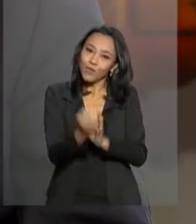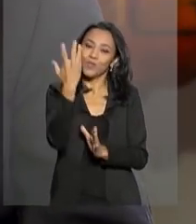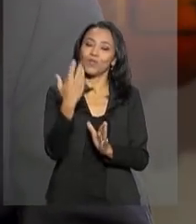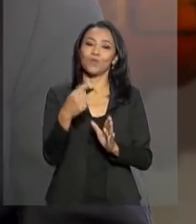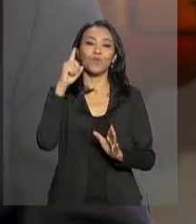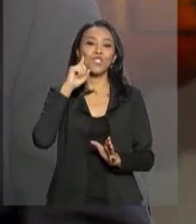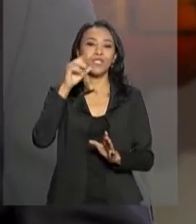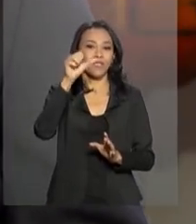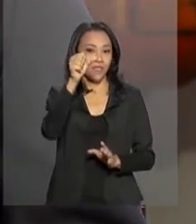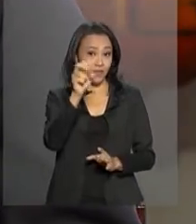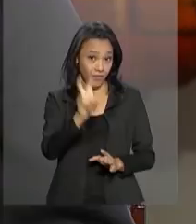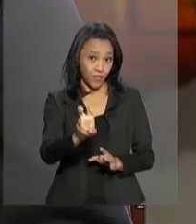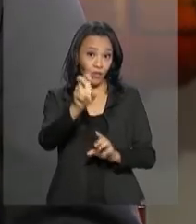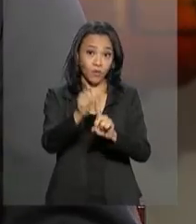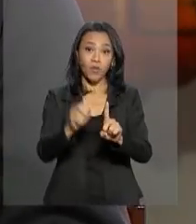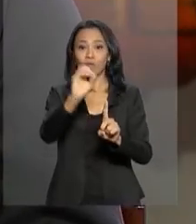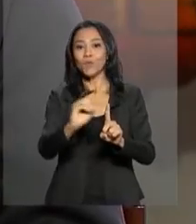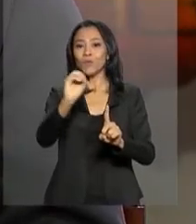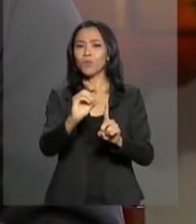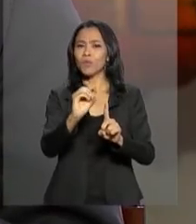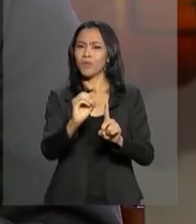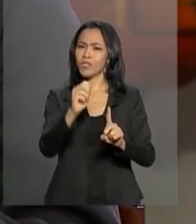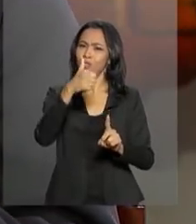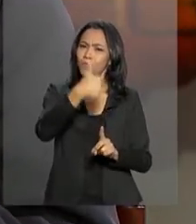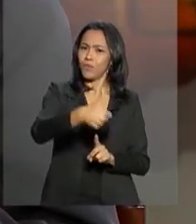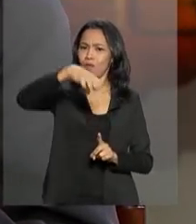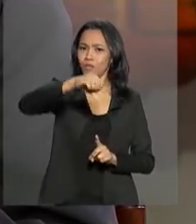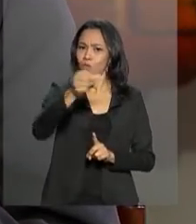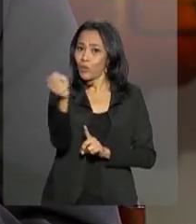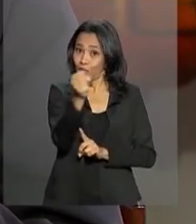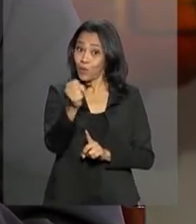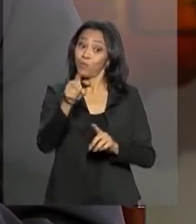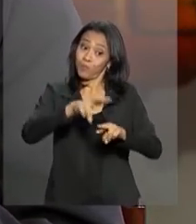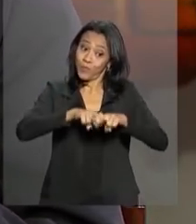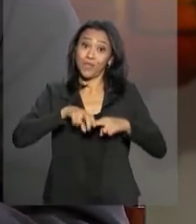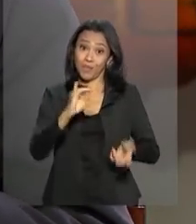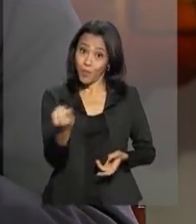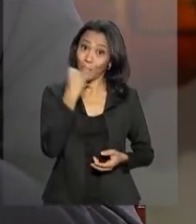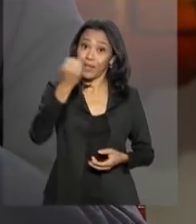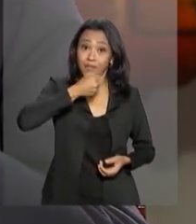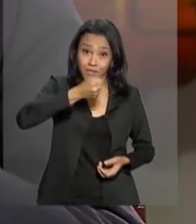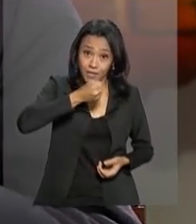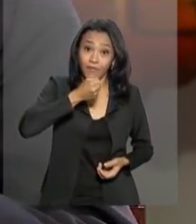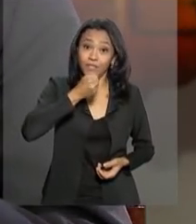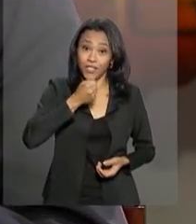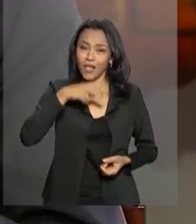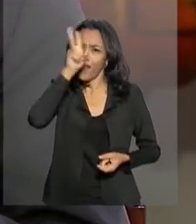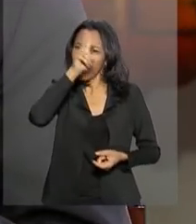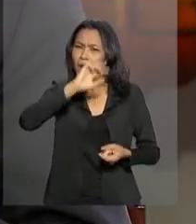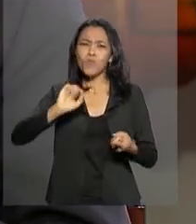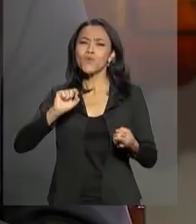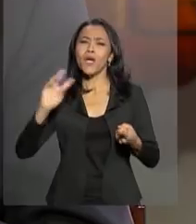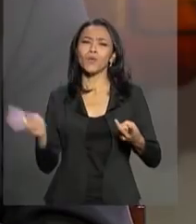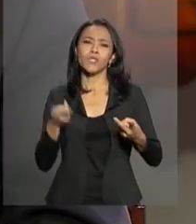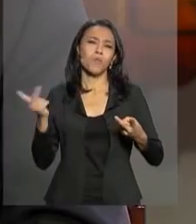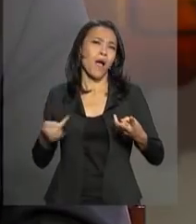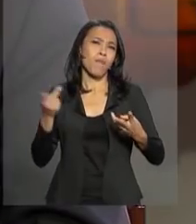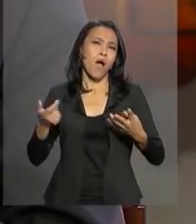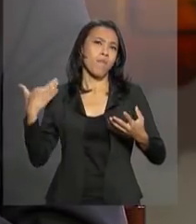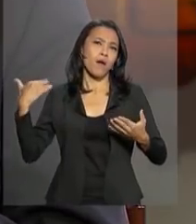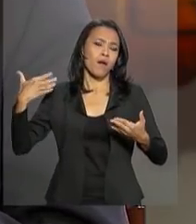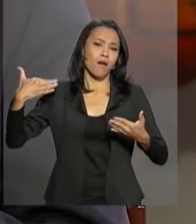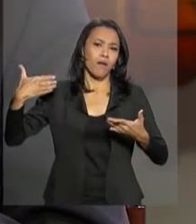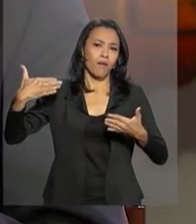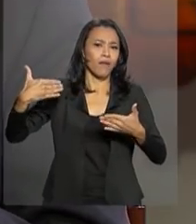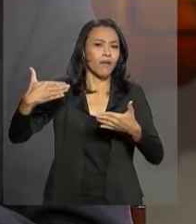de outubro de 88. E convém sempre, daí a oportunidade desta entrevista, recordar os principais passos, os principais